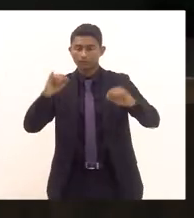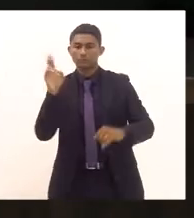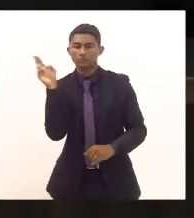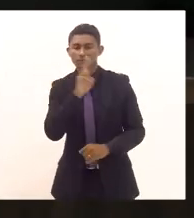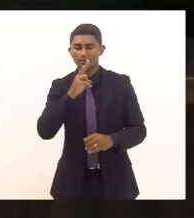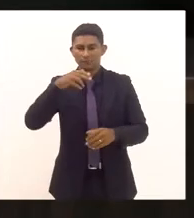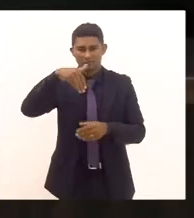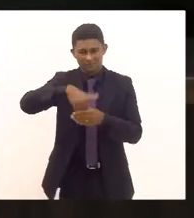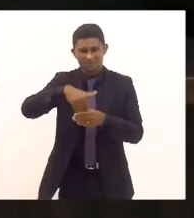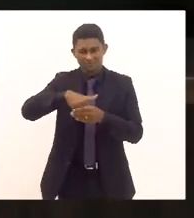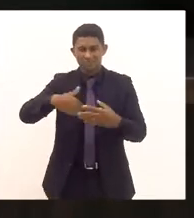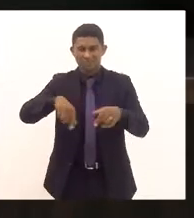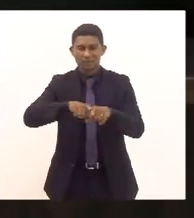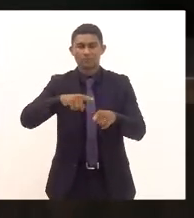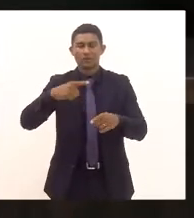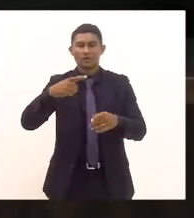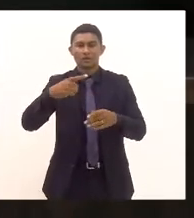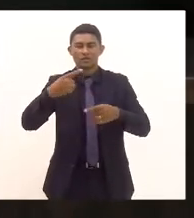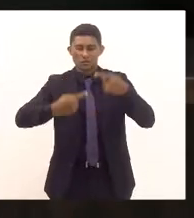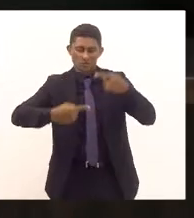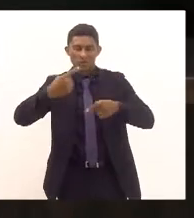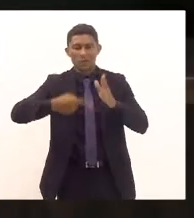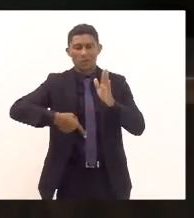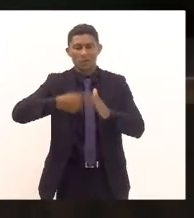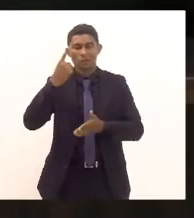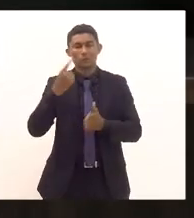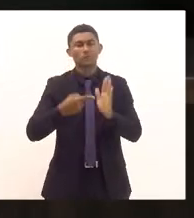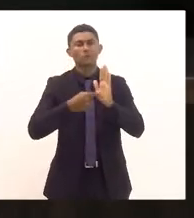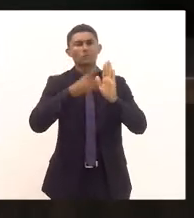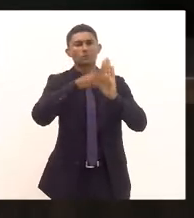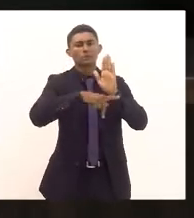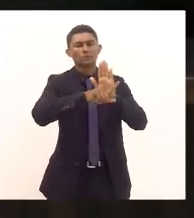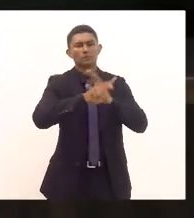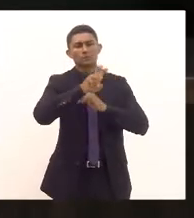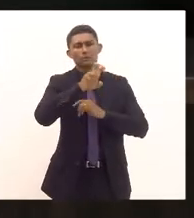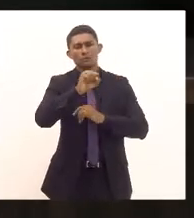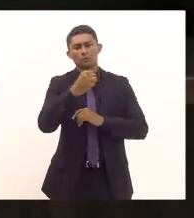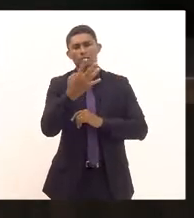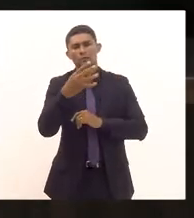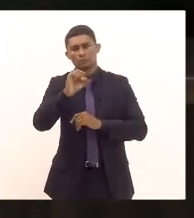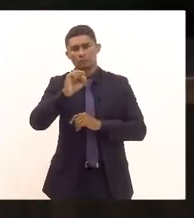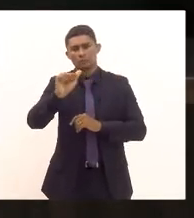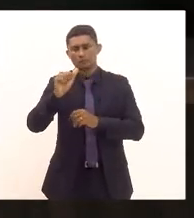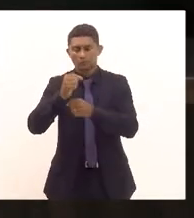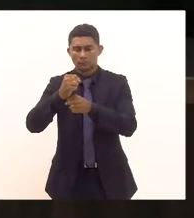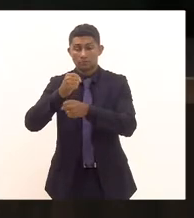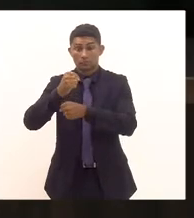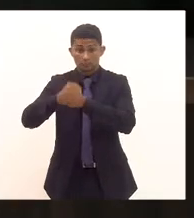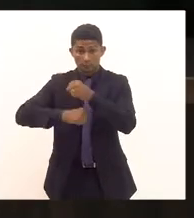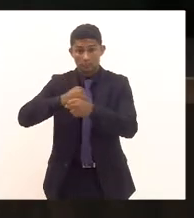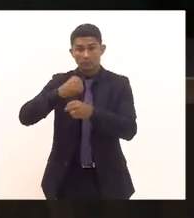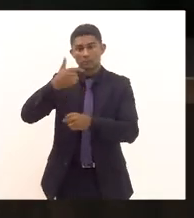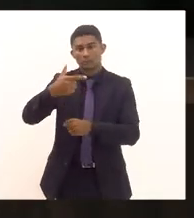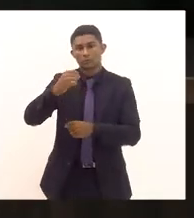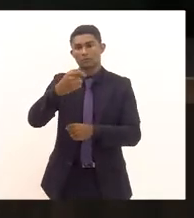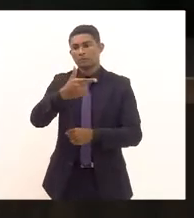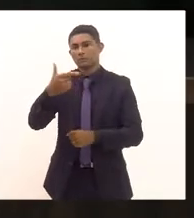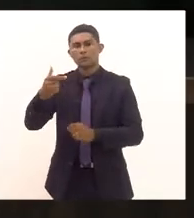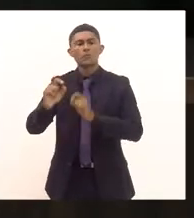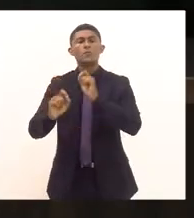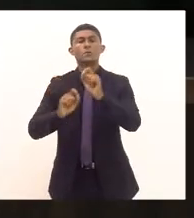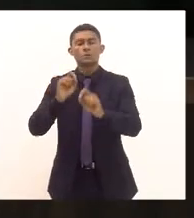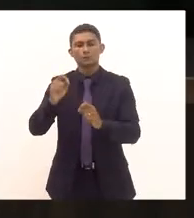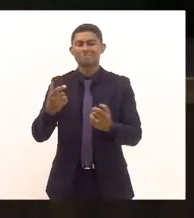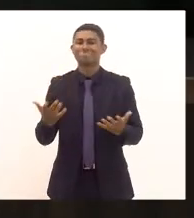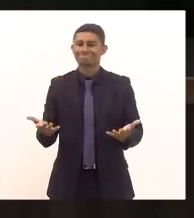urgência em votação em discussão única redação do vencido projeto de lei 5848 ad22 autoria Deputado Dr Serginho que